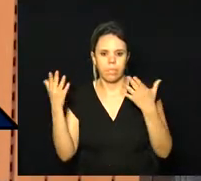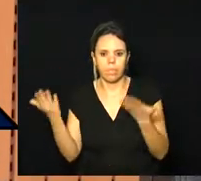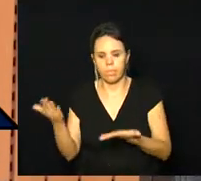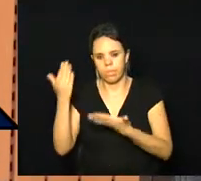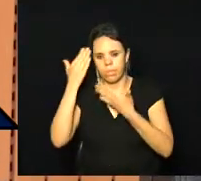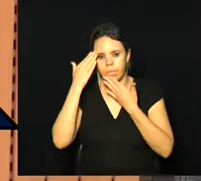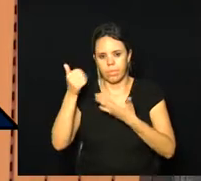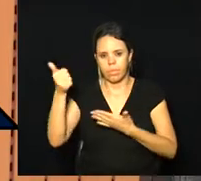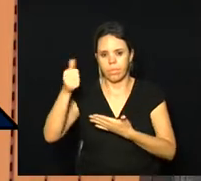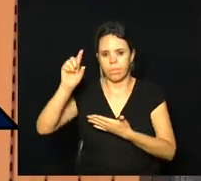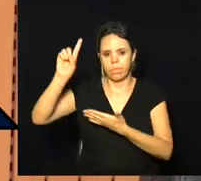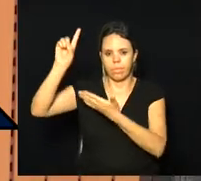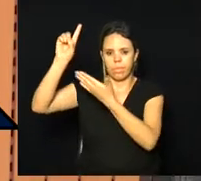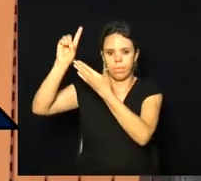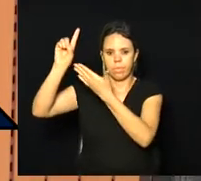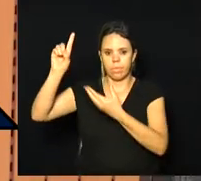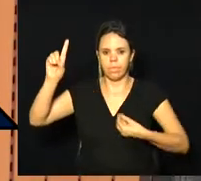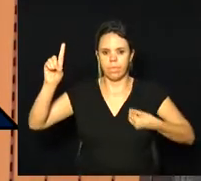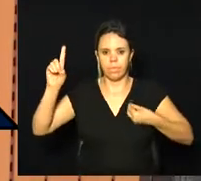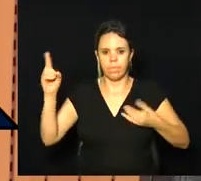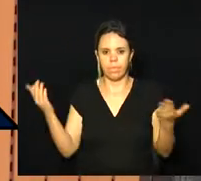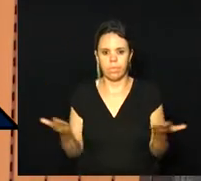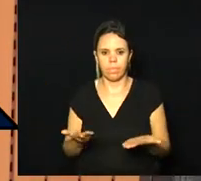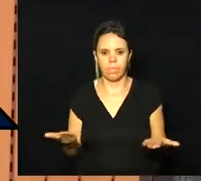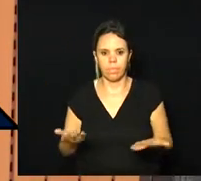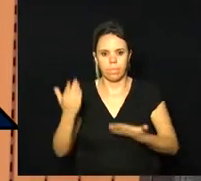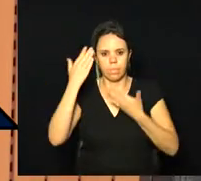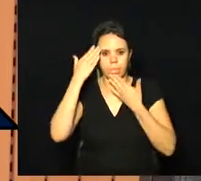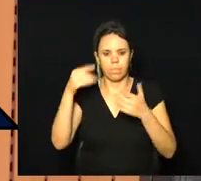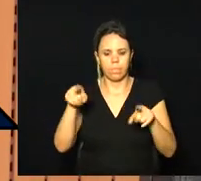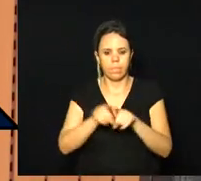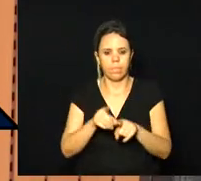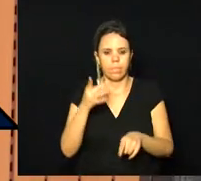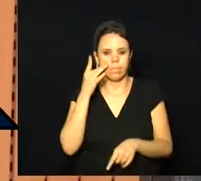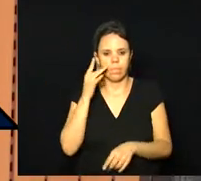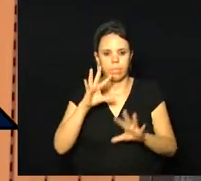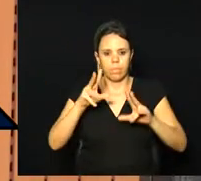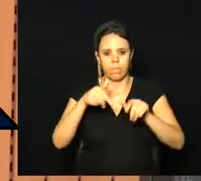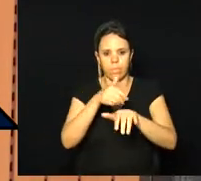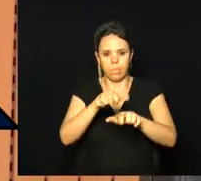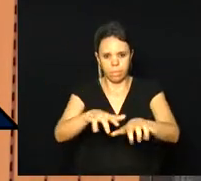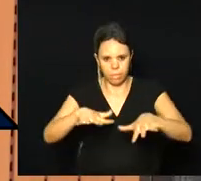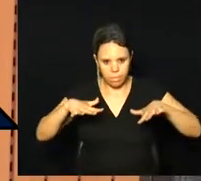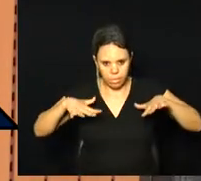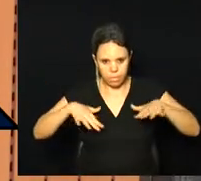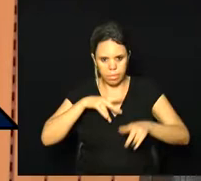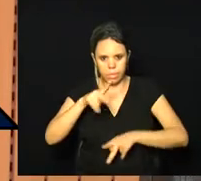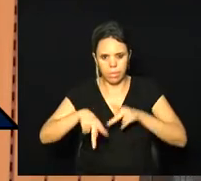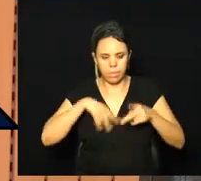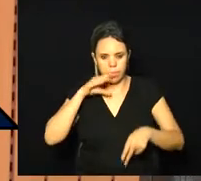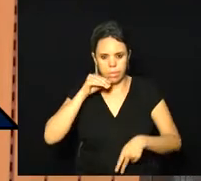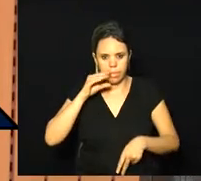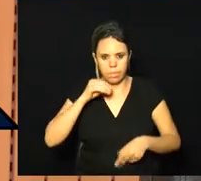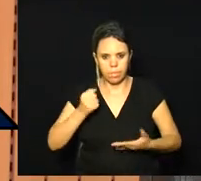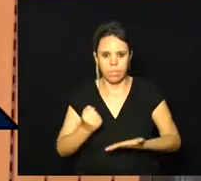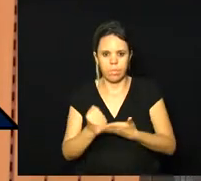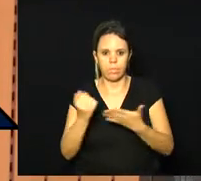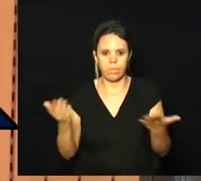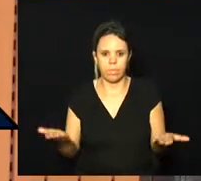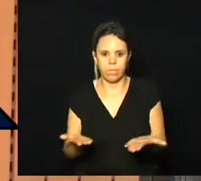agradeço primeiramente a Deus por esse momento, e agradeço também a presença de todos vocês, ao cerimonial, e a todos que dão